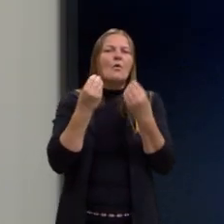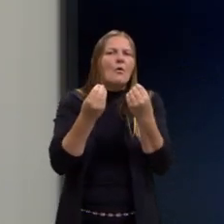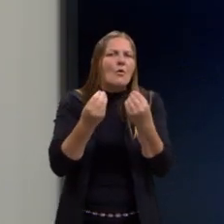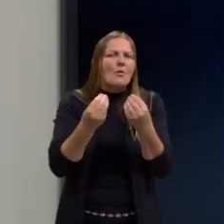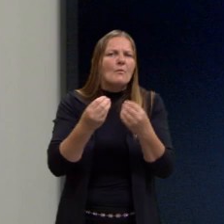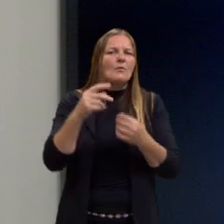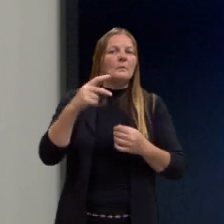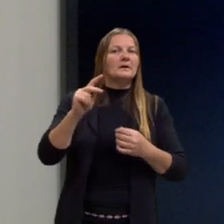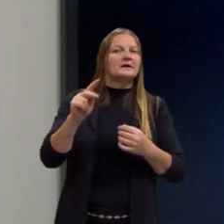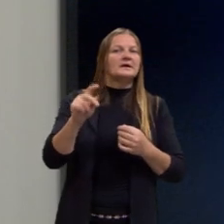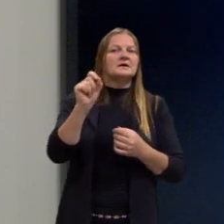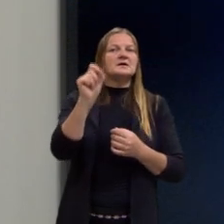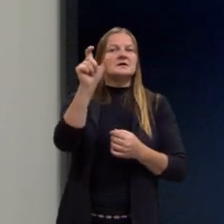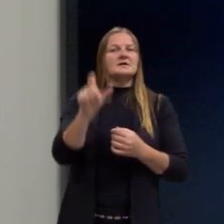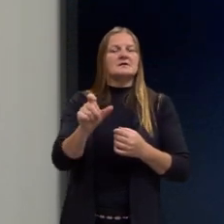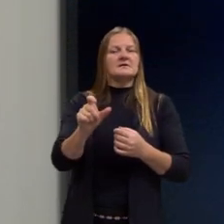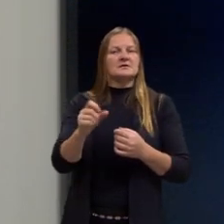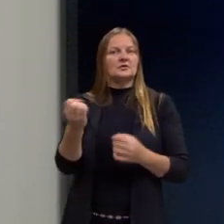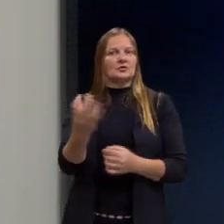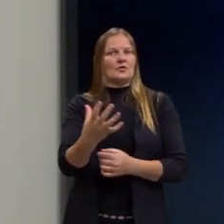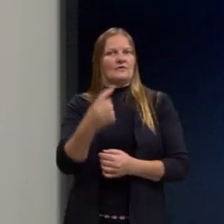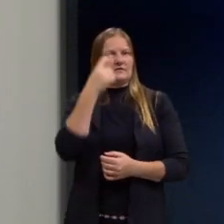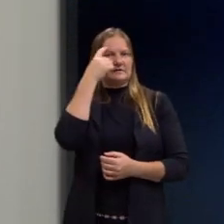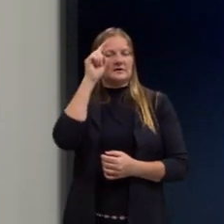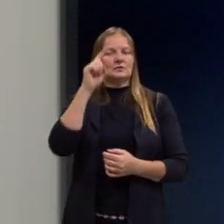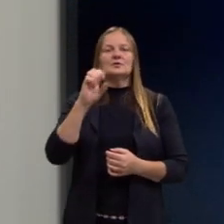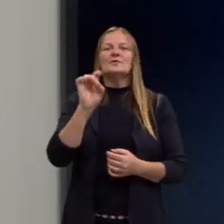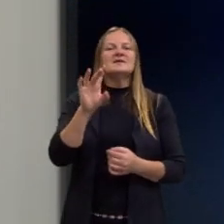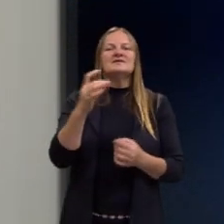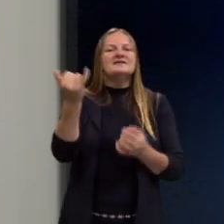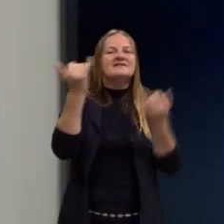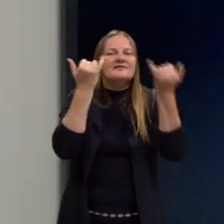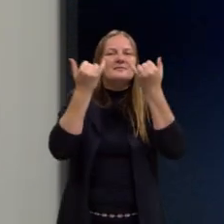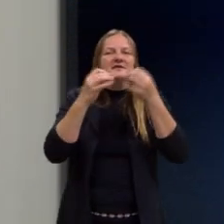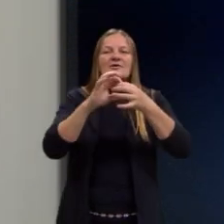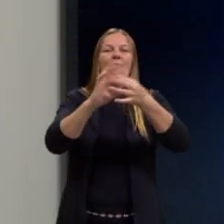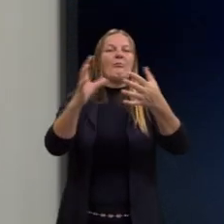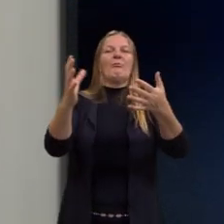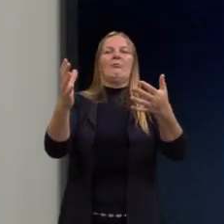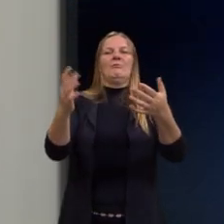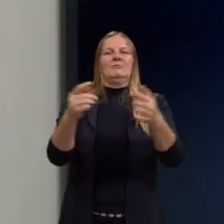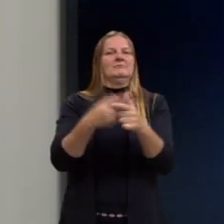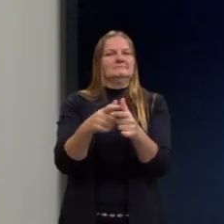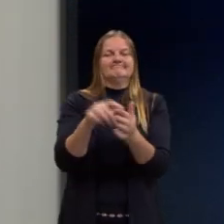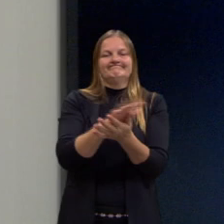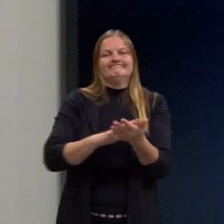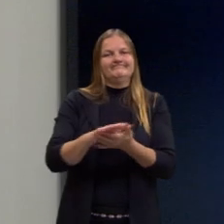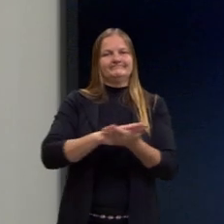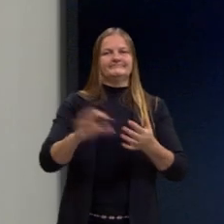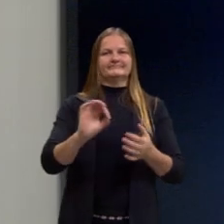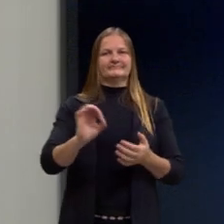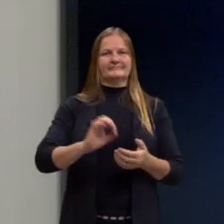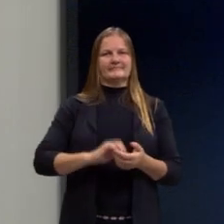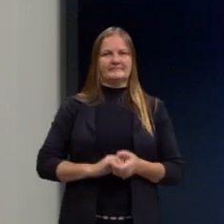isso vai explicar essa nova ideia não é uma informação que vai ficar solto e não vai ser problematizada